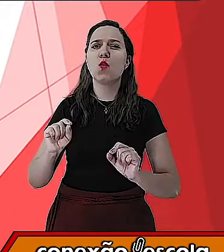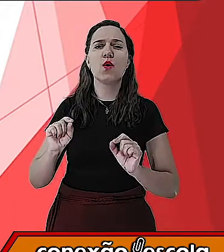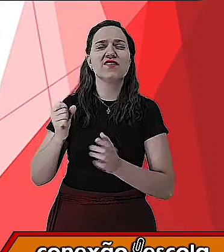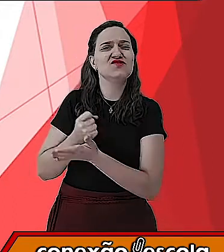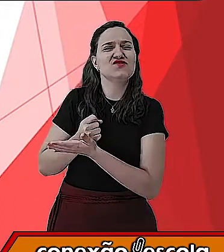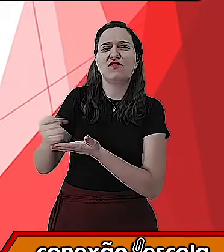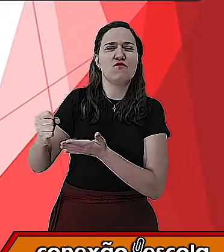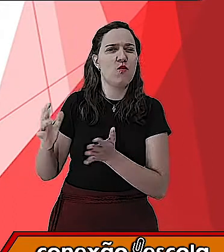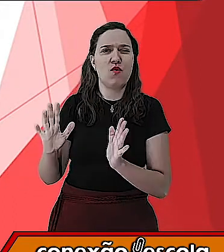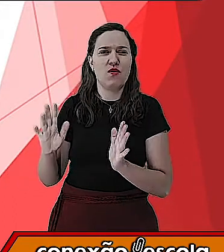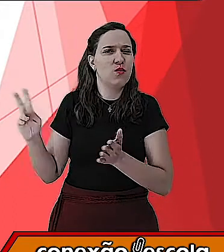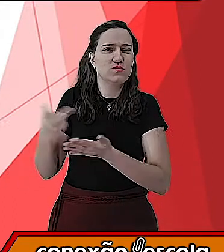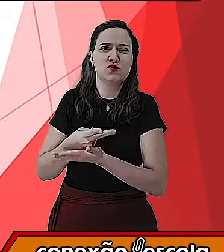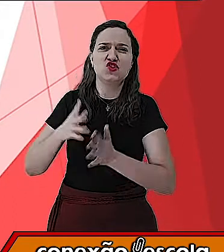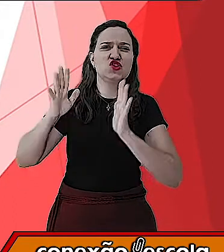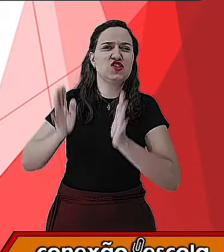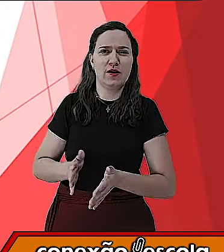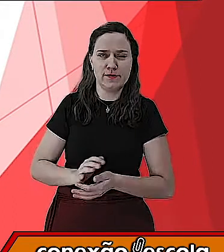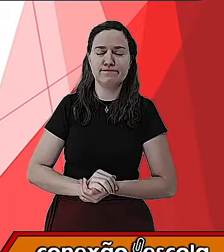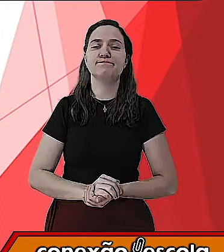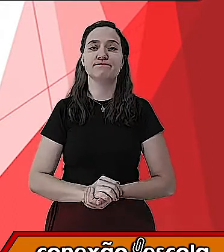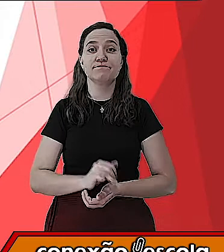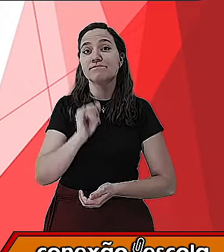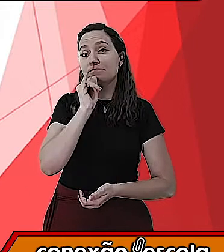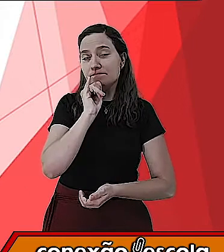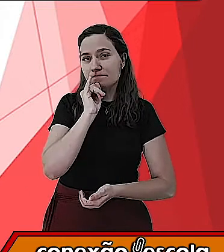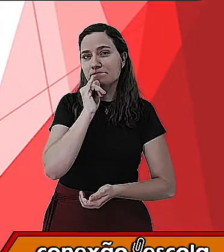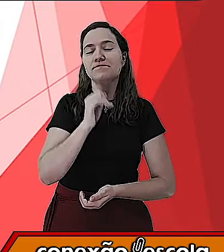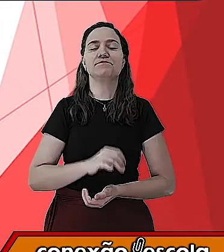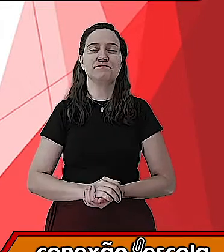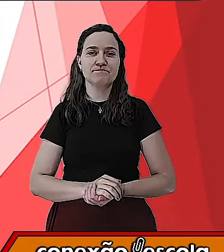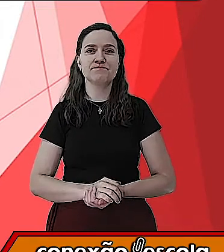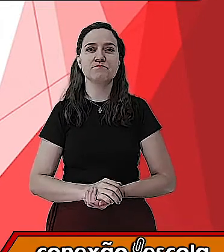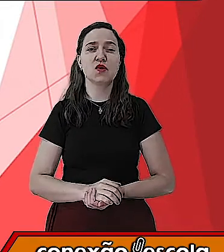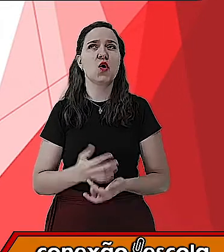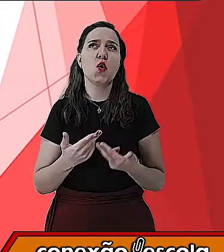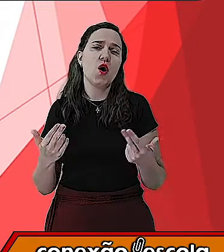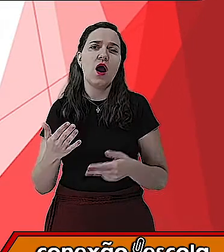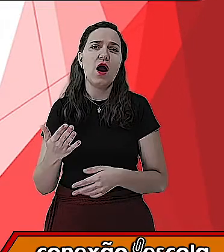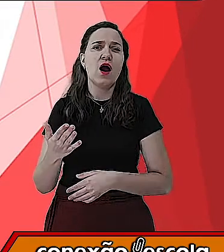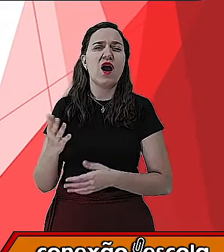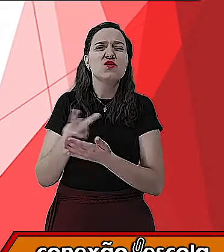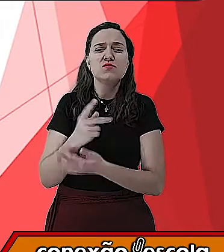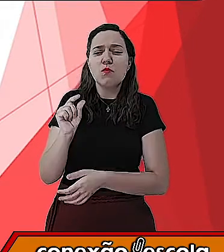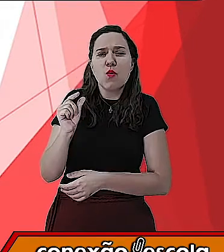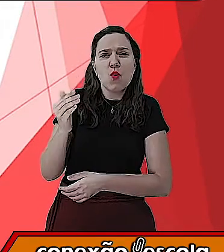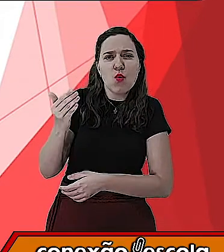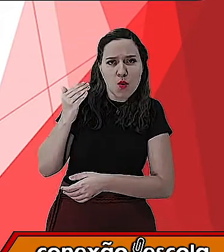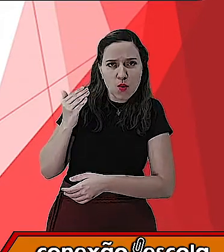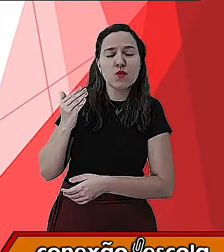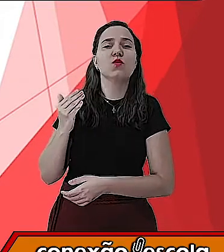já aconteceu. Por exemplo, pode ser algo que aconteceu há pouco